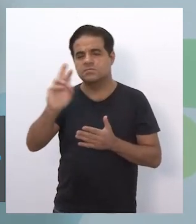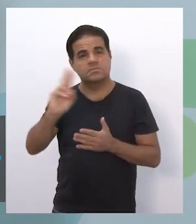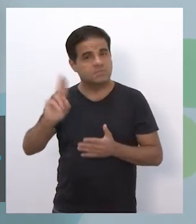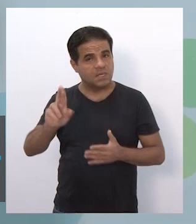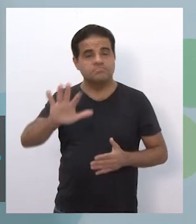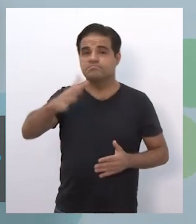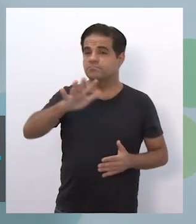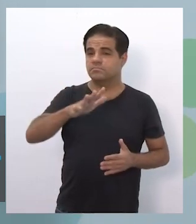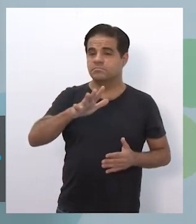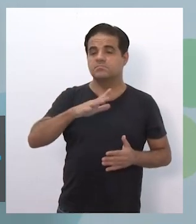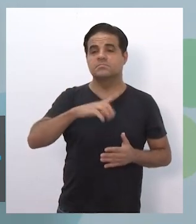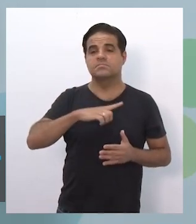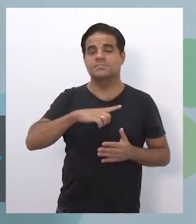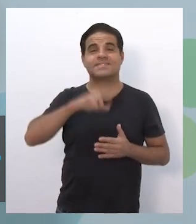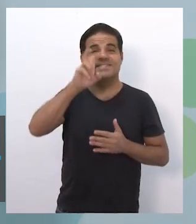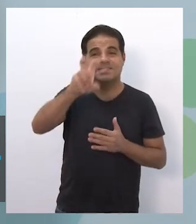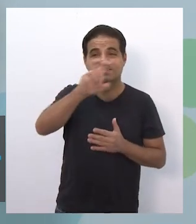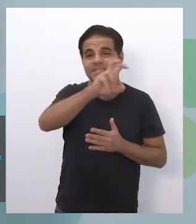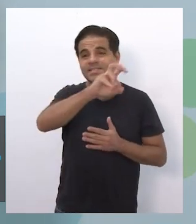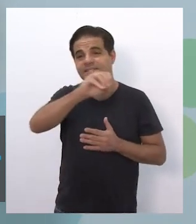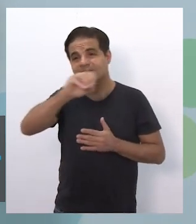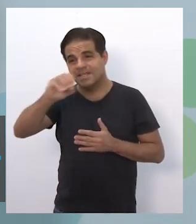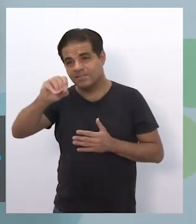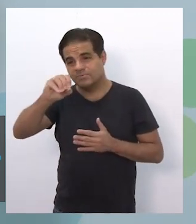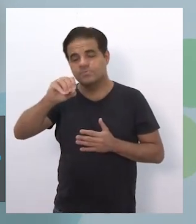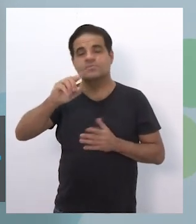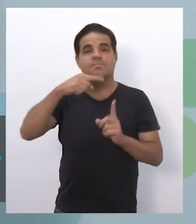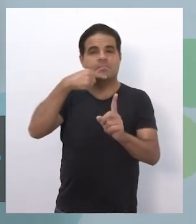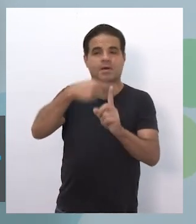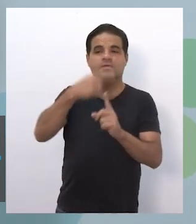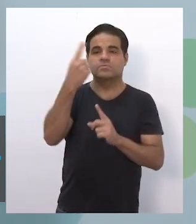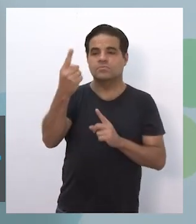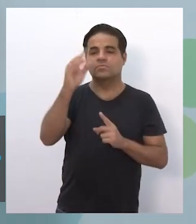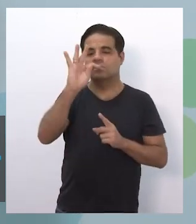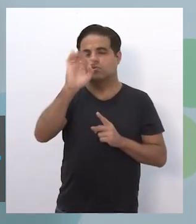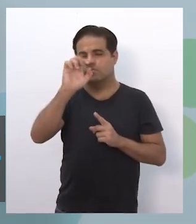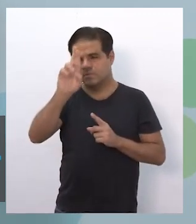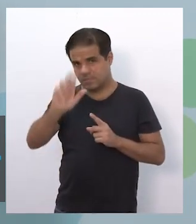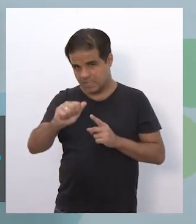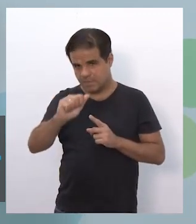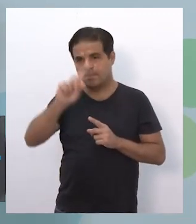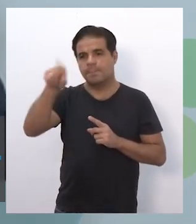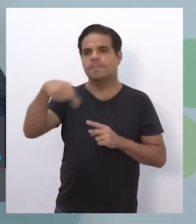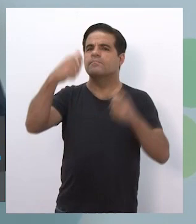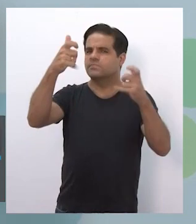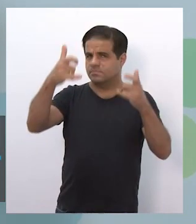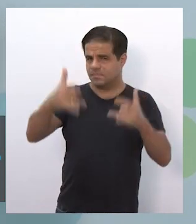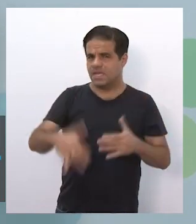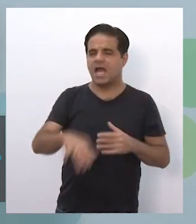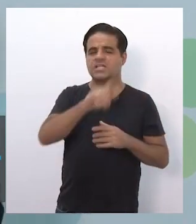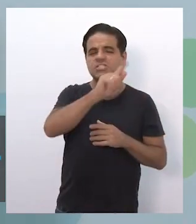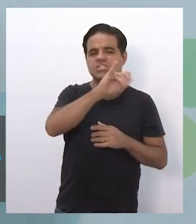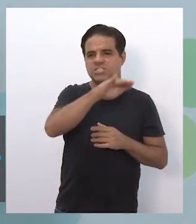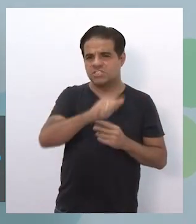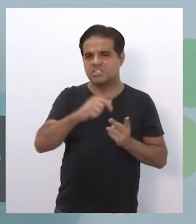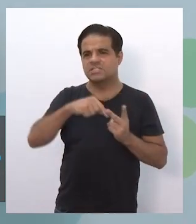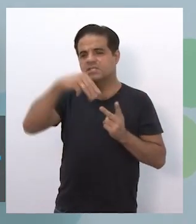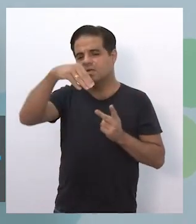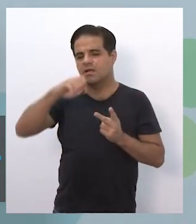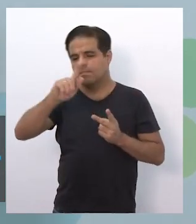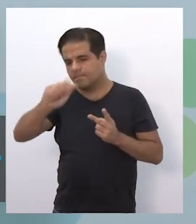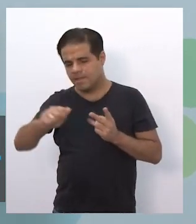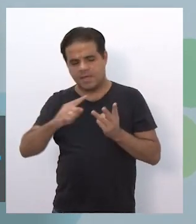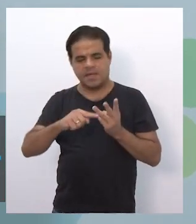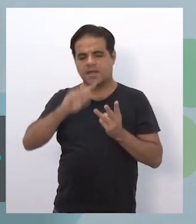E vocês vão ter 500 GB e 1 tera. Depois eu vou explicar rapidamente para vocês o que é a diferença de giga para tera, de mega, né, Rodrigo? A gente vai